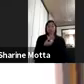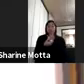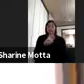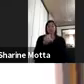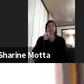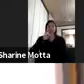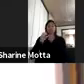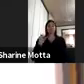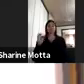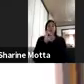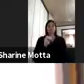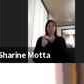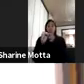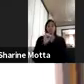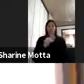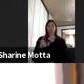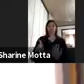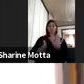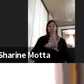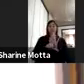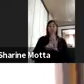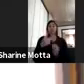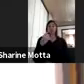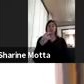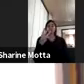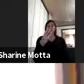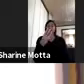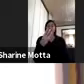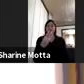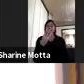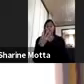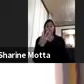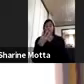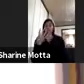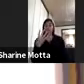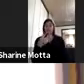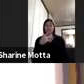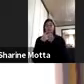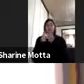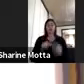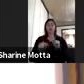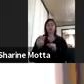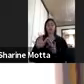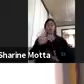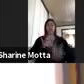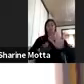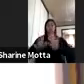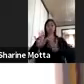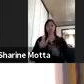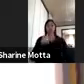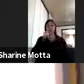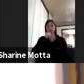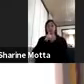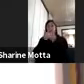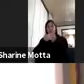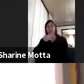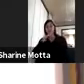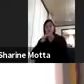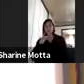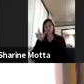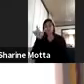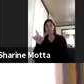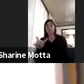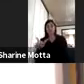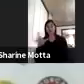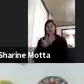Lei 13.344, que fala justamente sobre a prevenção e repressão do tráfico interno e internacional de